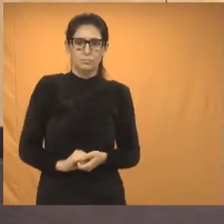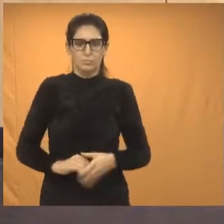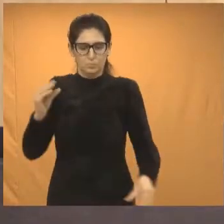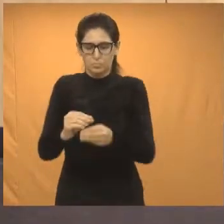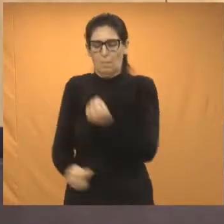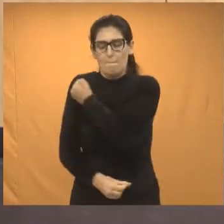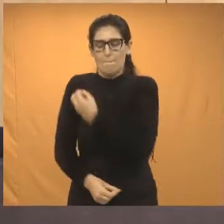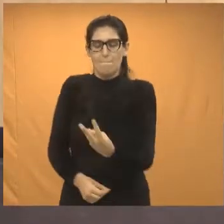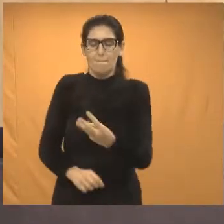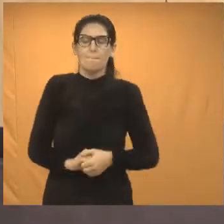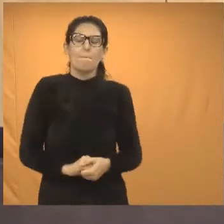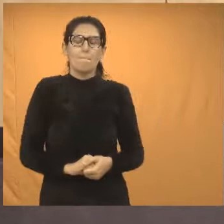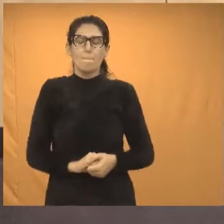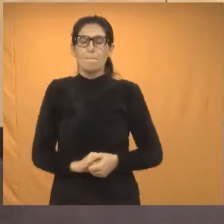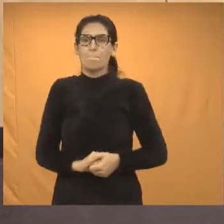Emenda número